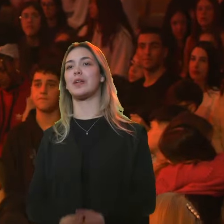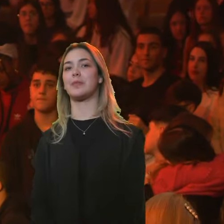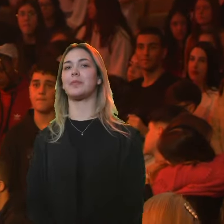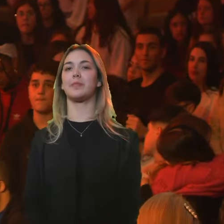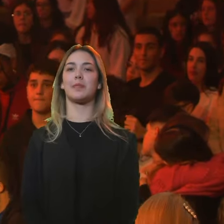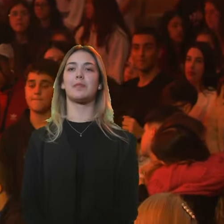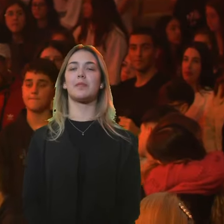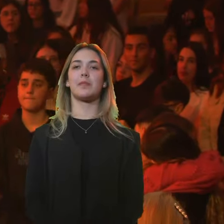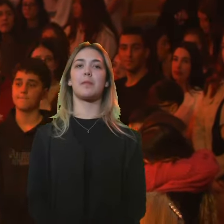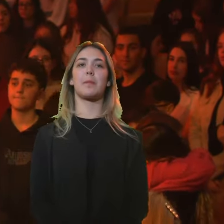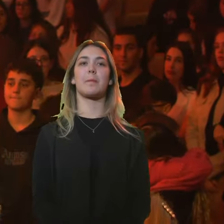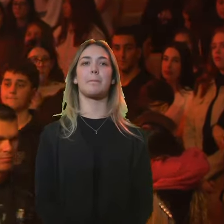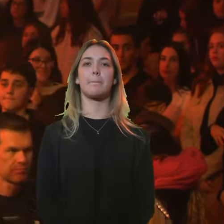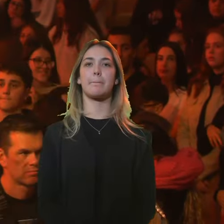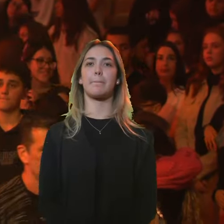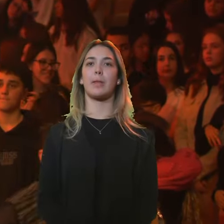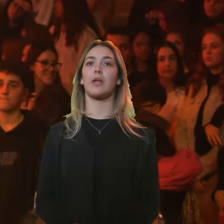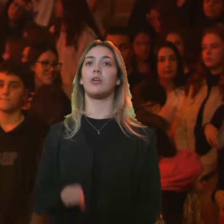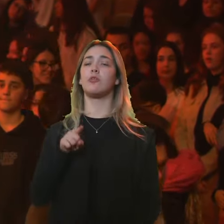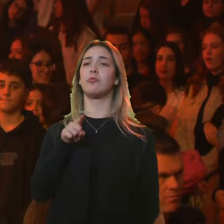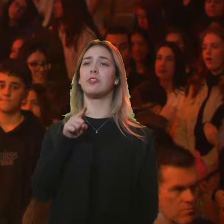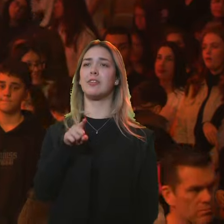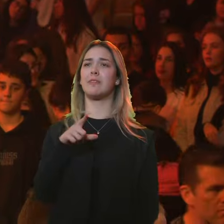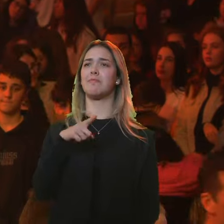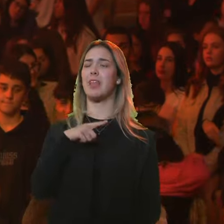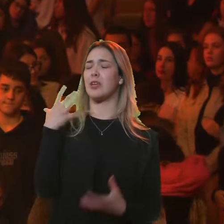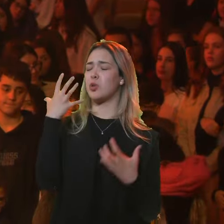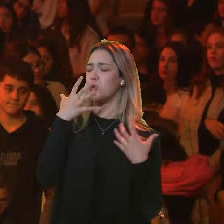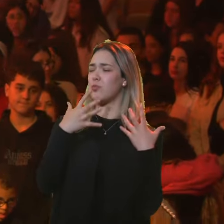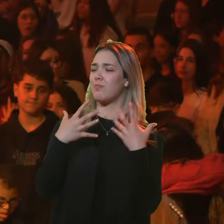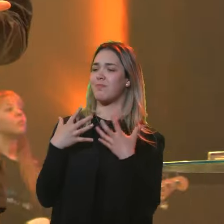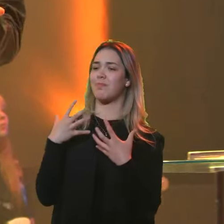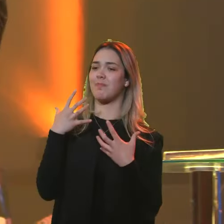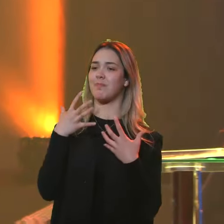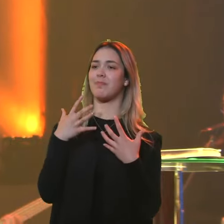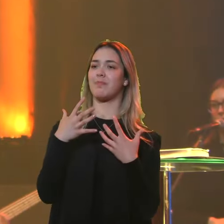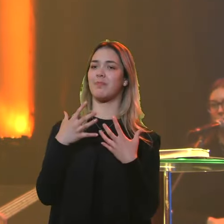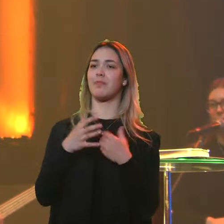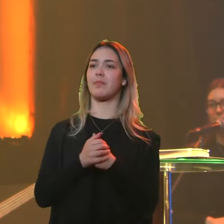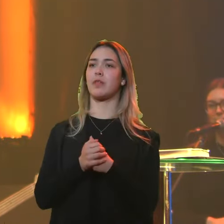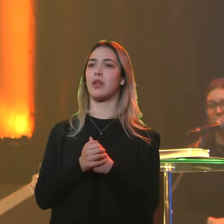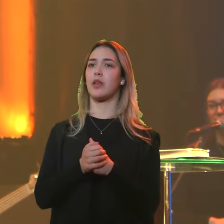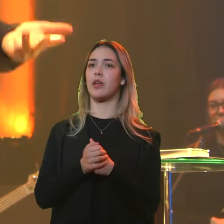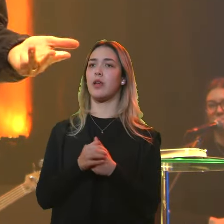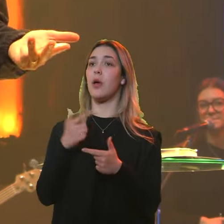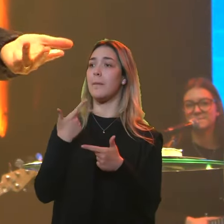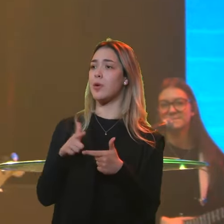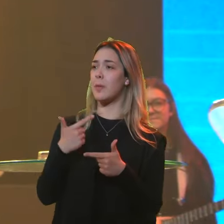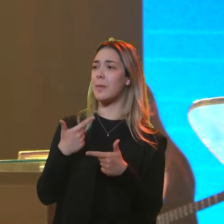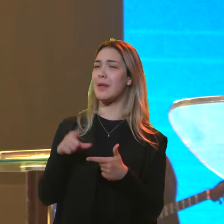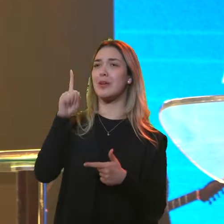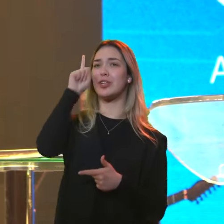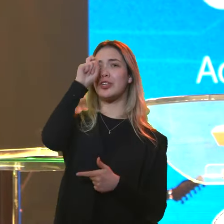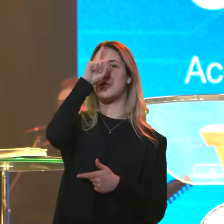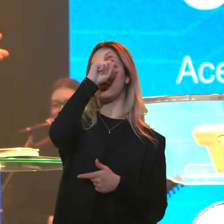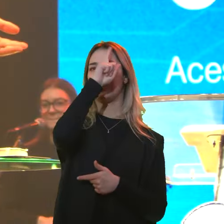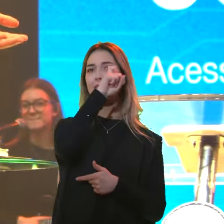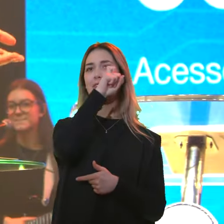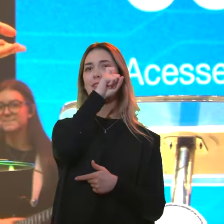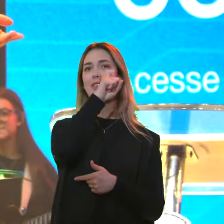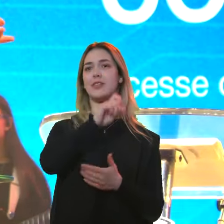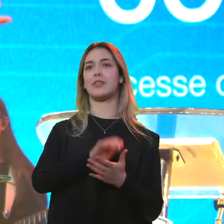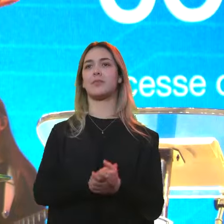o psicólogo não resolveu, o psiquiatra não resolveu, minha mãe não resolveu, o guru não resolveu, meu amigo não